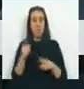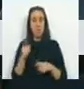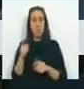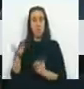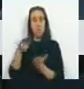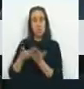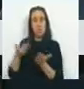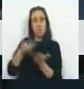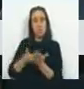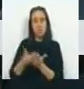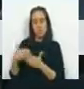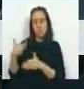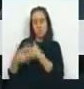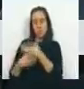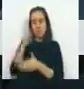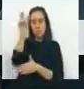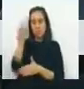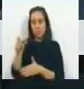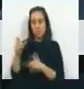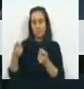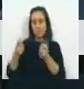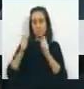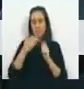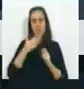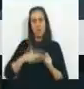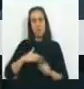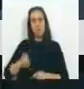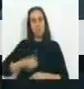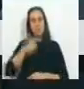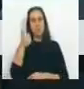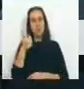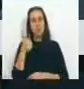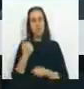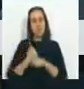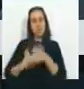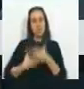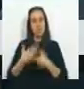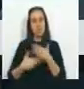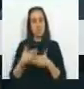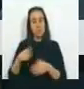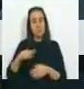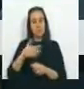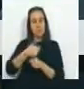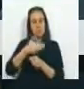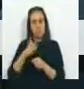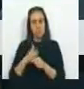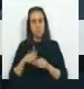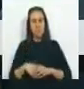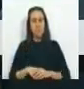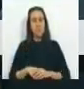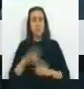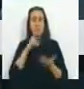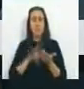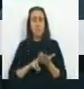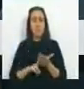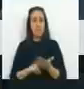longo deste percurso, foi dando para melhorar o funcionamento do setor. Mas a verdade